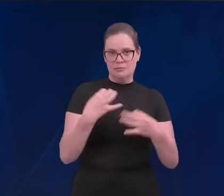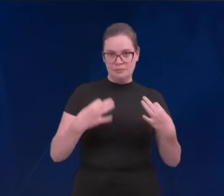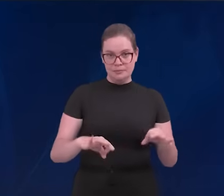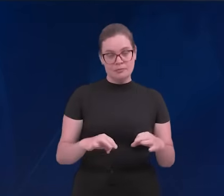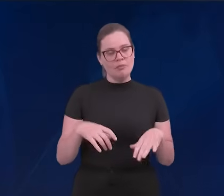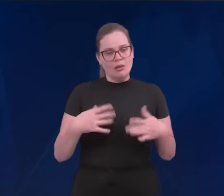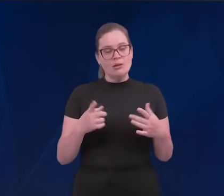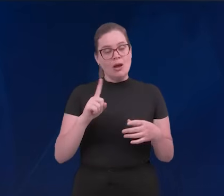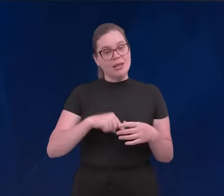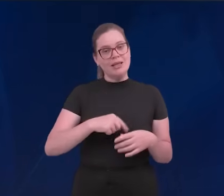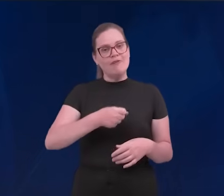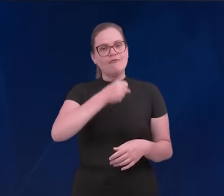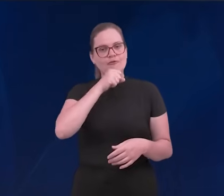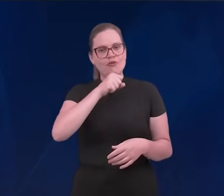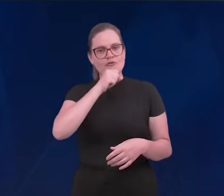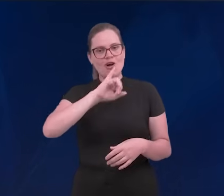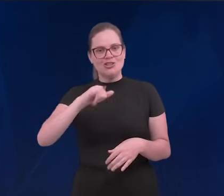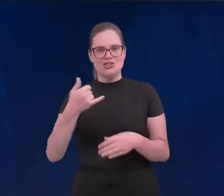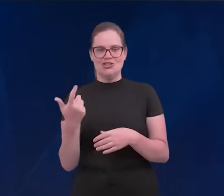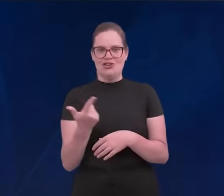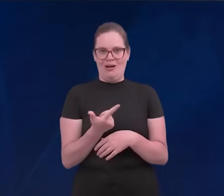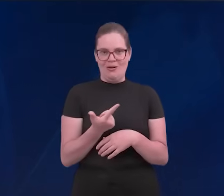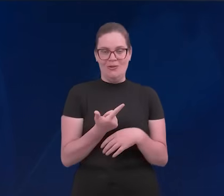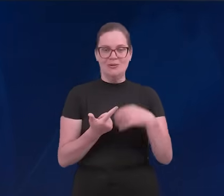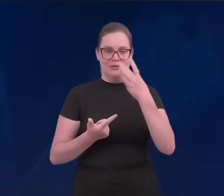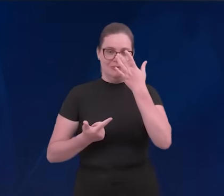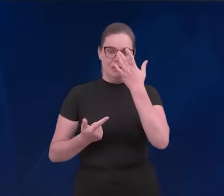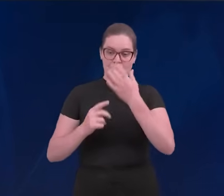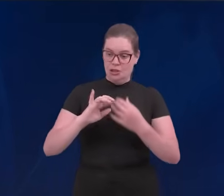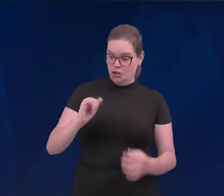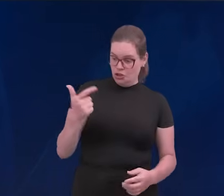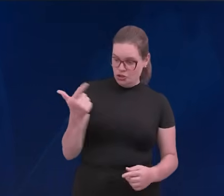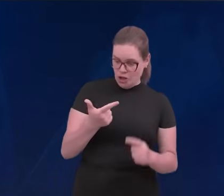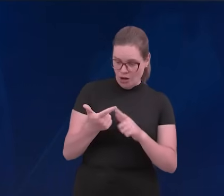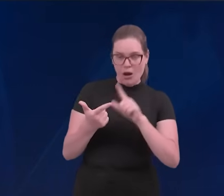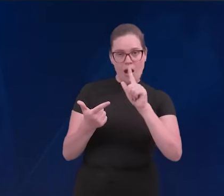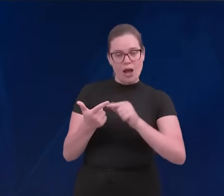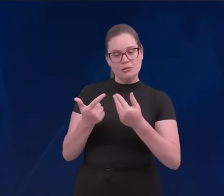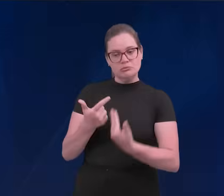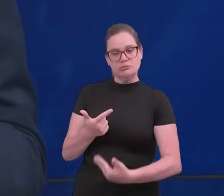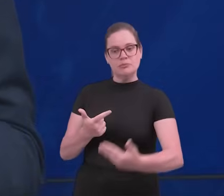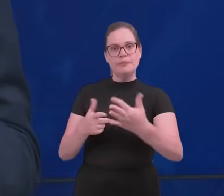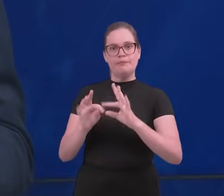de Jacó, de quem descenderam os filhos de Israel.